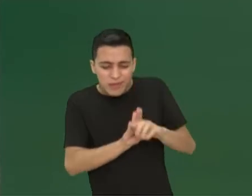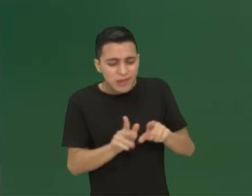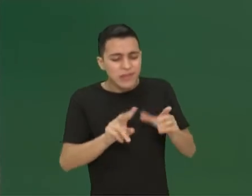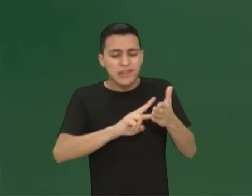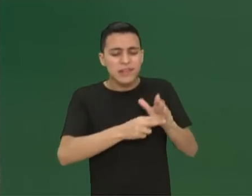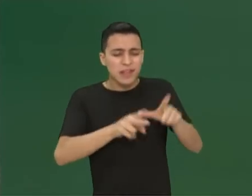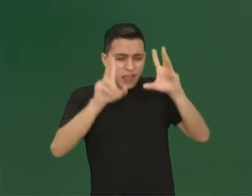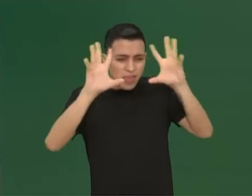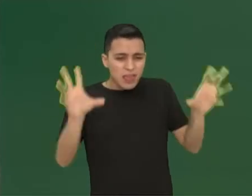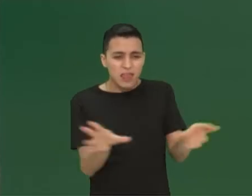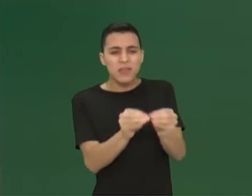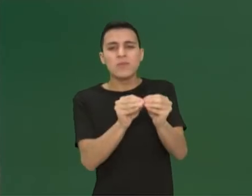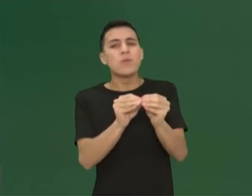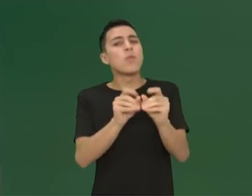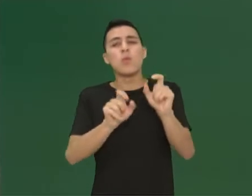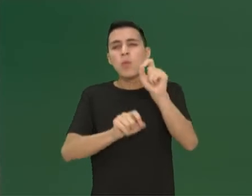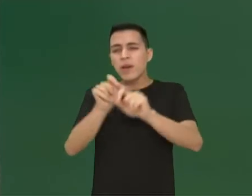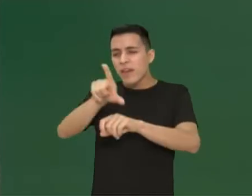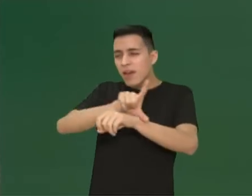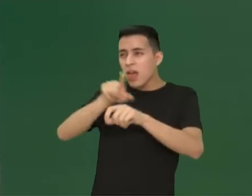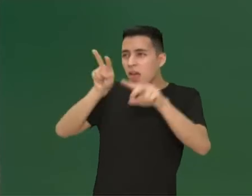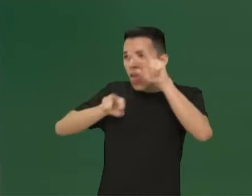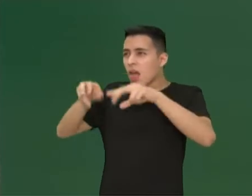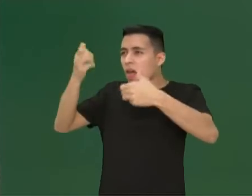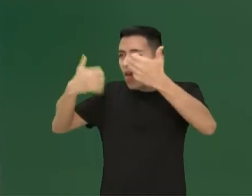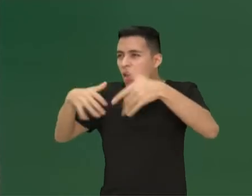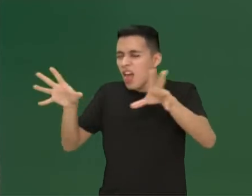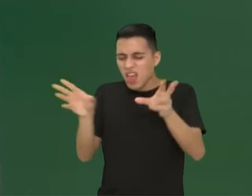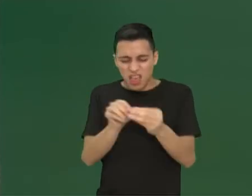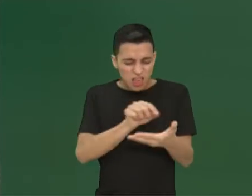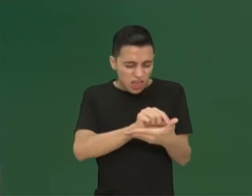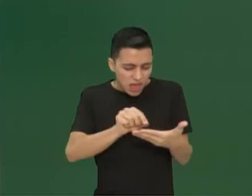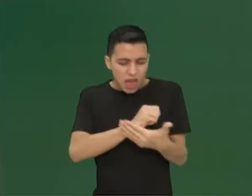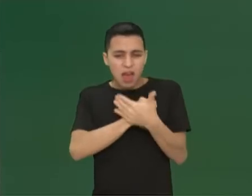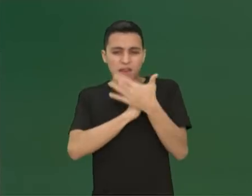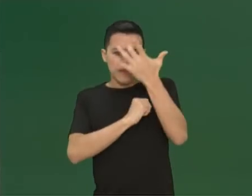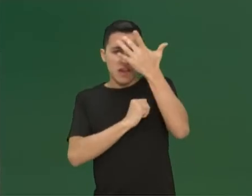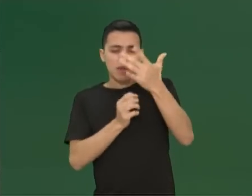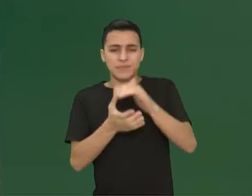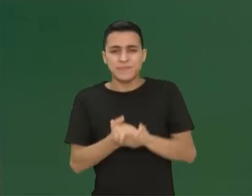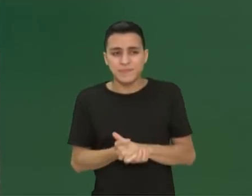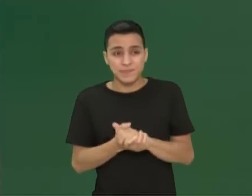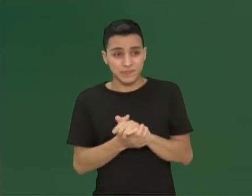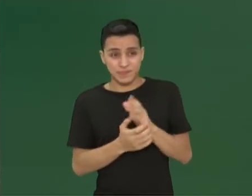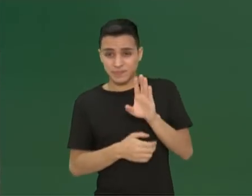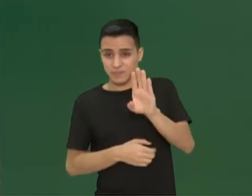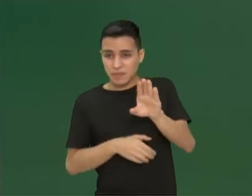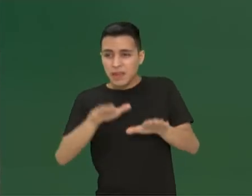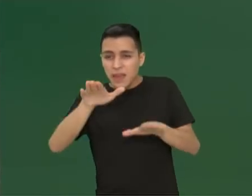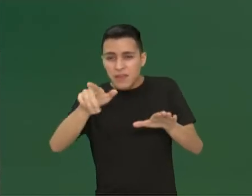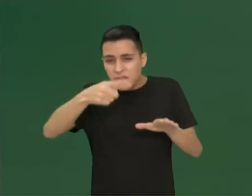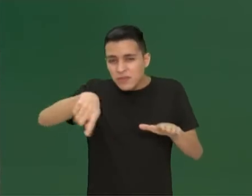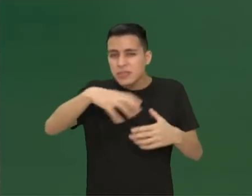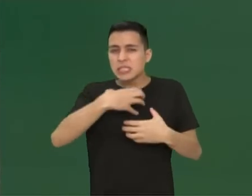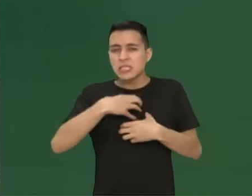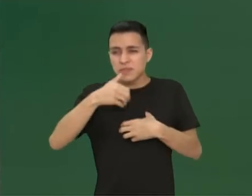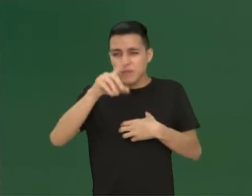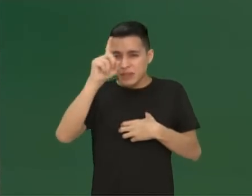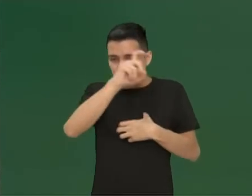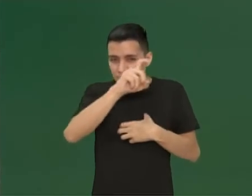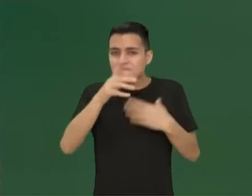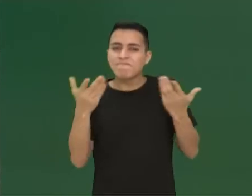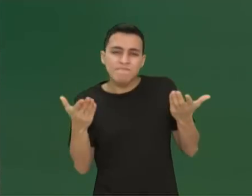uma síntese do que a gente visualizou e ali mostra tudo. Talvez na letra B, você sentiu um pouco mais de